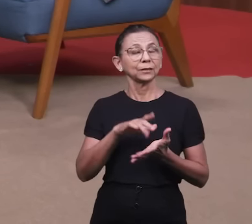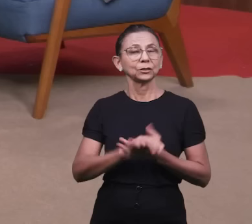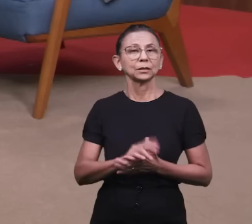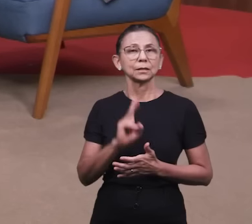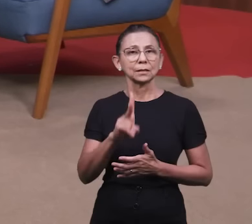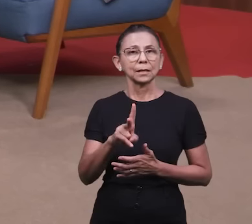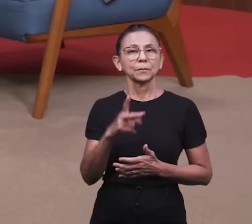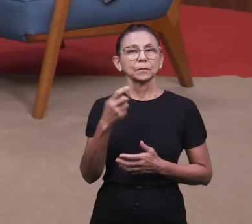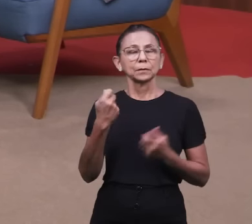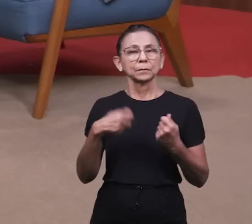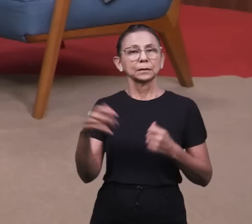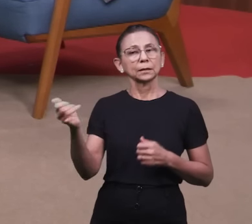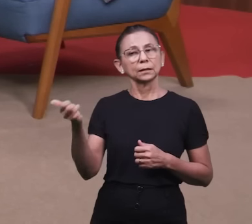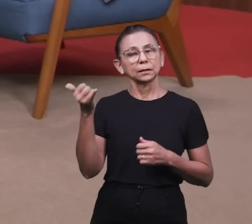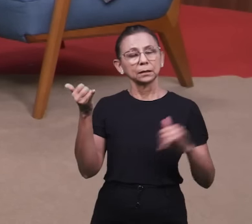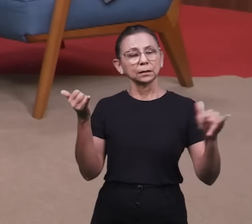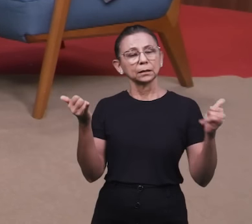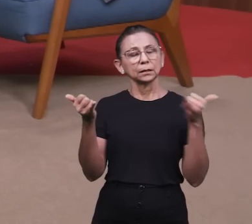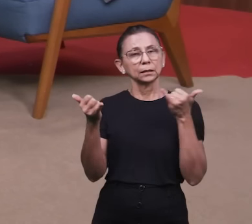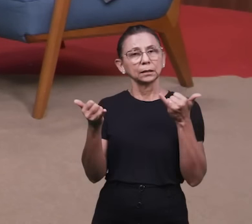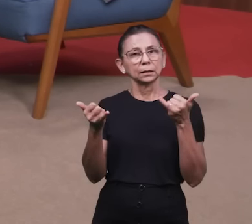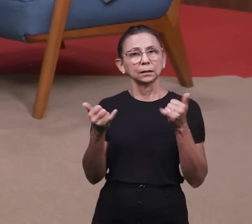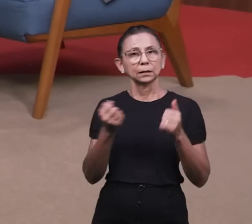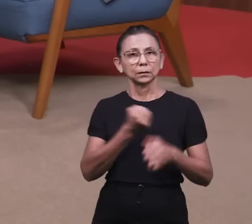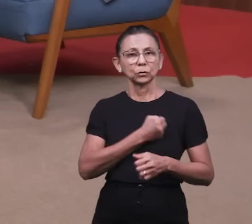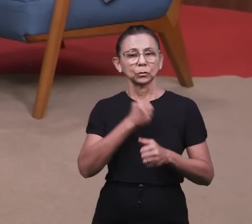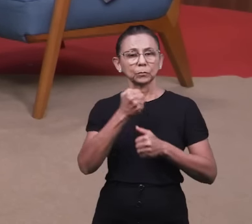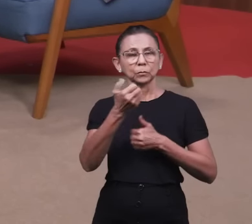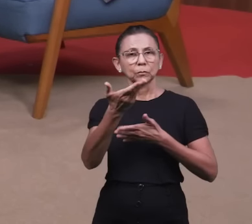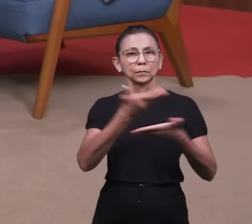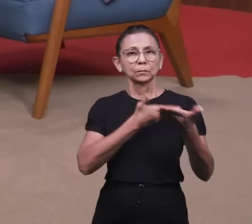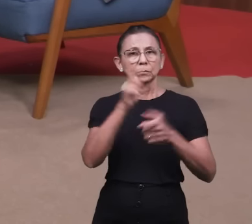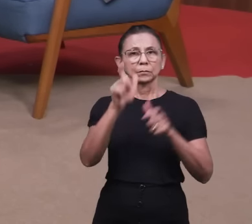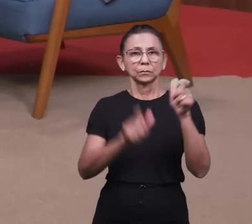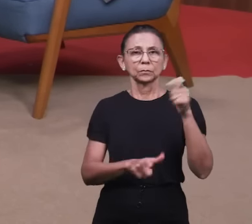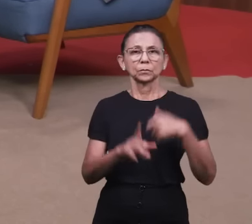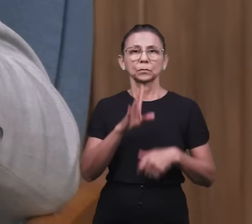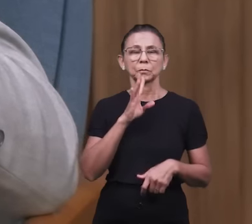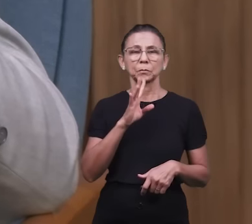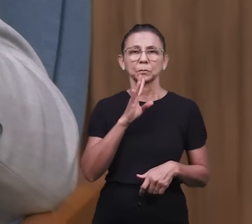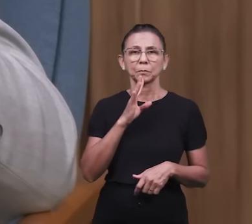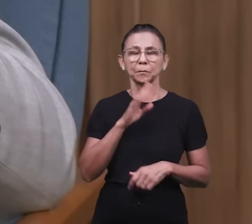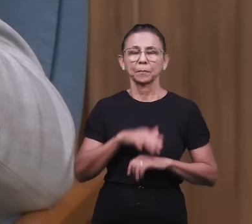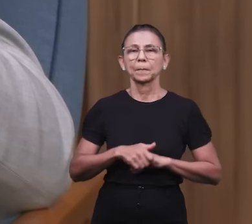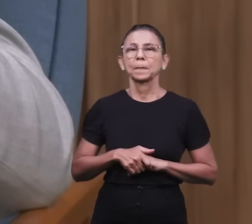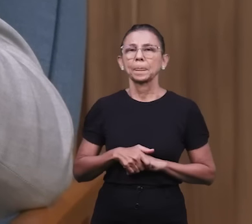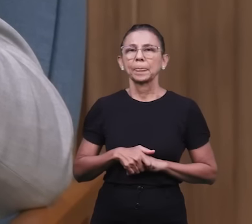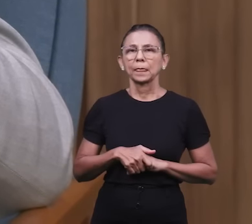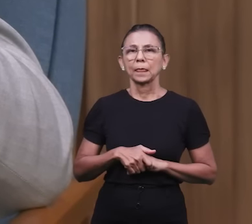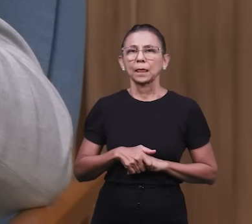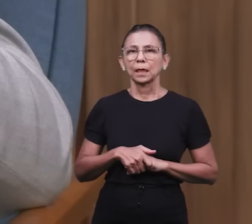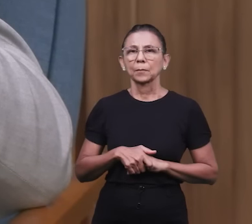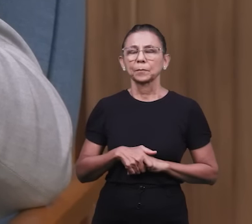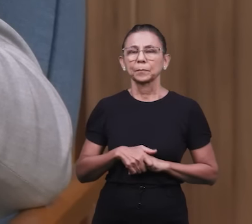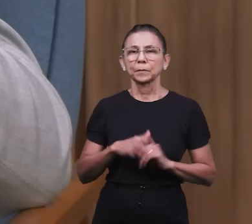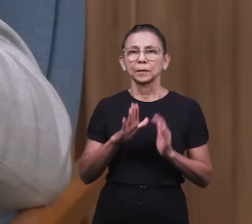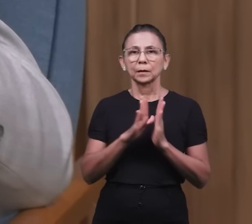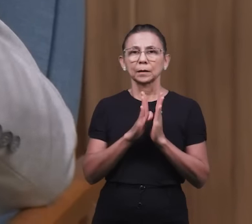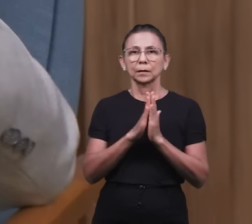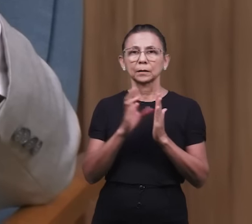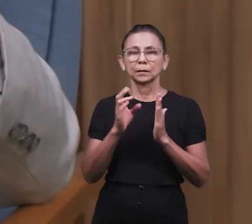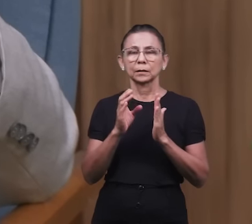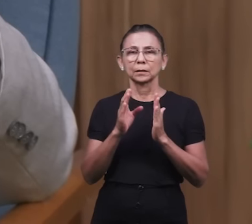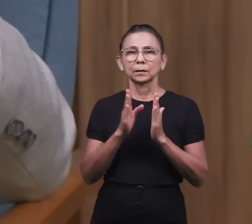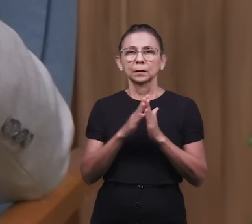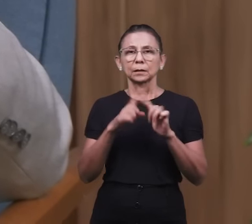ligue sempre que você precisar E compartilhe esse número com as pessoas que não conhece quer conhecer mais sobre a Igreja Cristã Maranata e